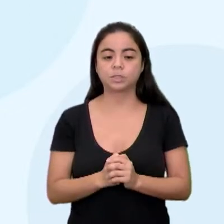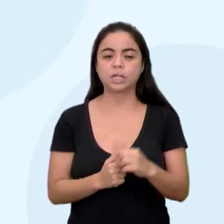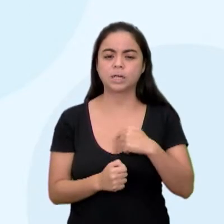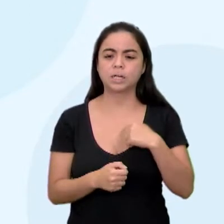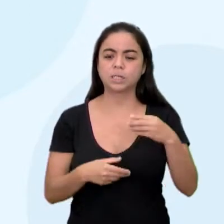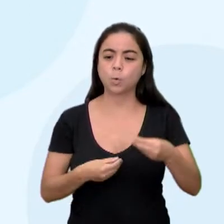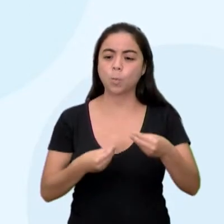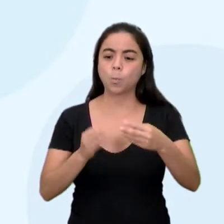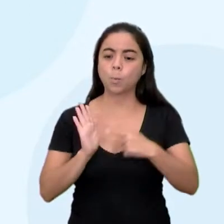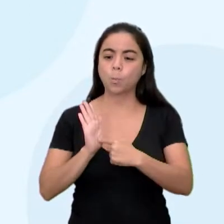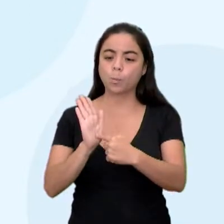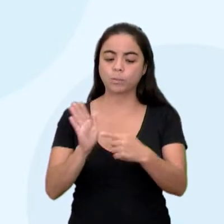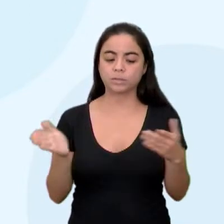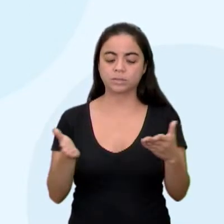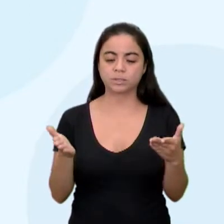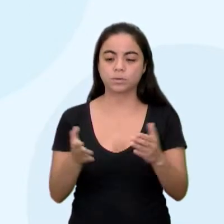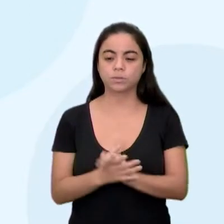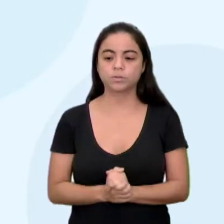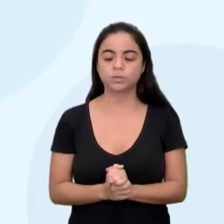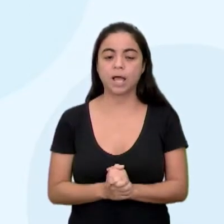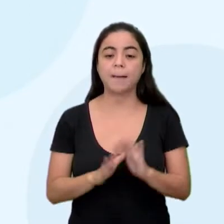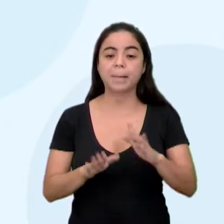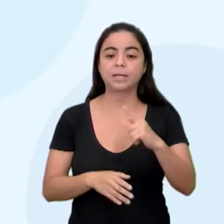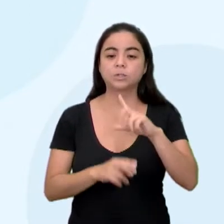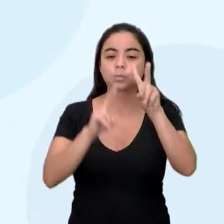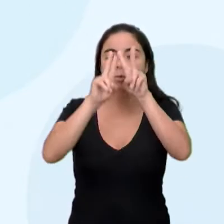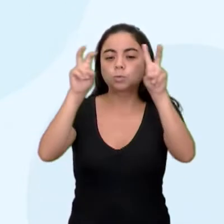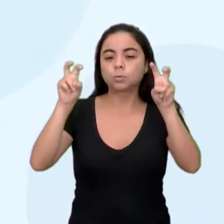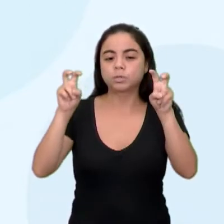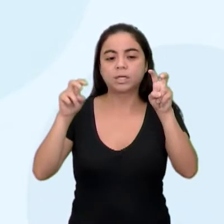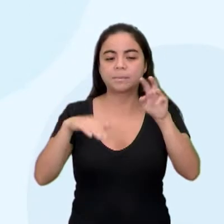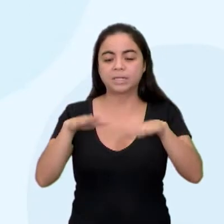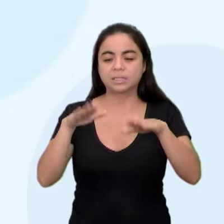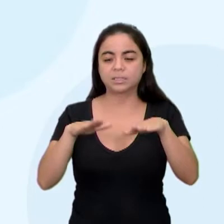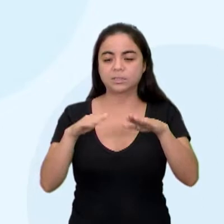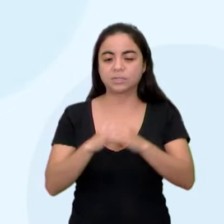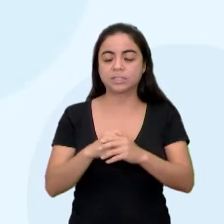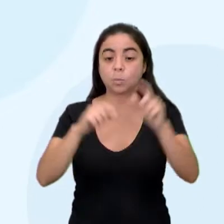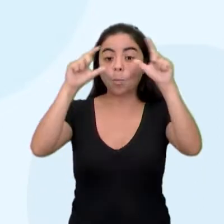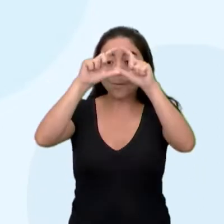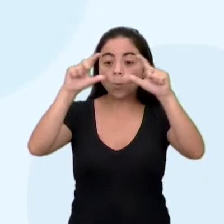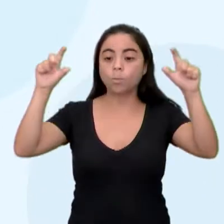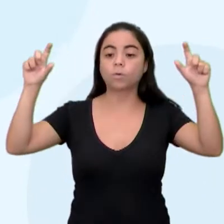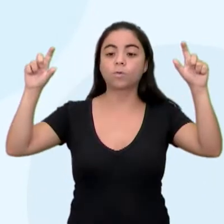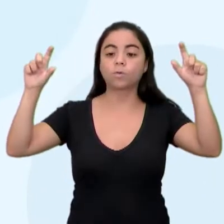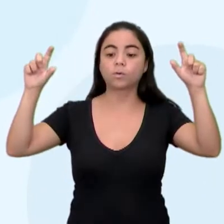trouxe, diversos outros. Mas eu busquei um tema que talvez não esteja na manchete ali